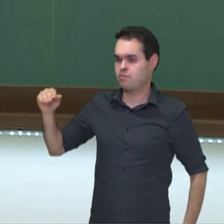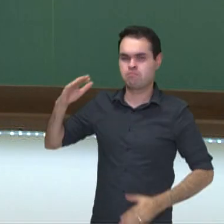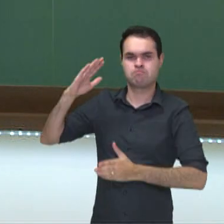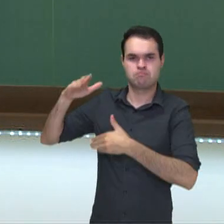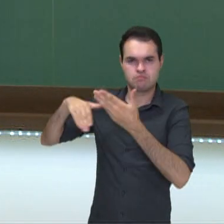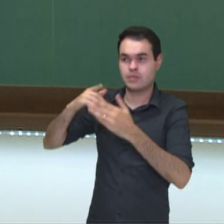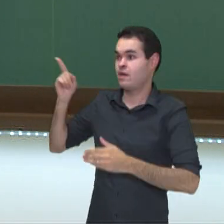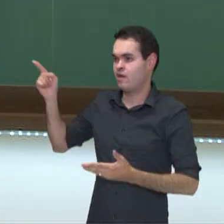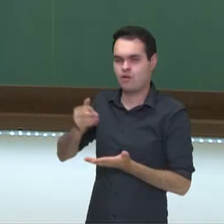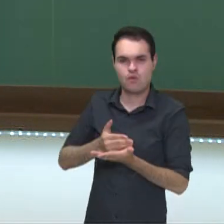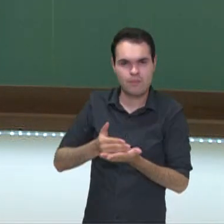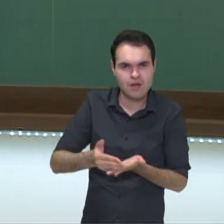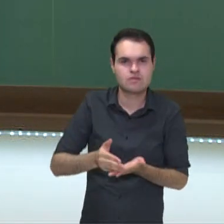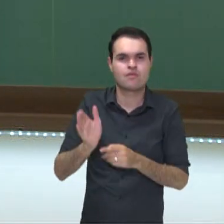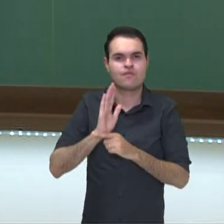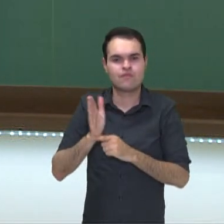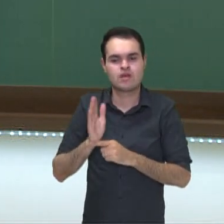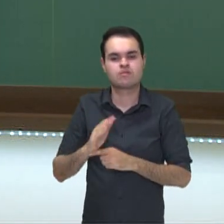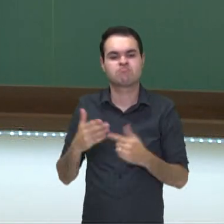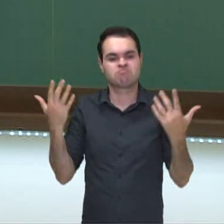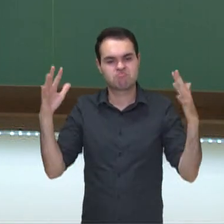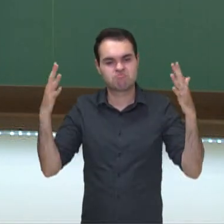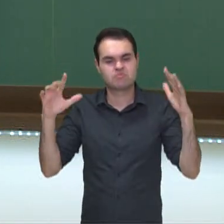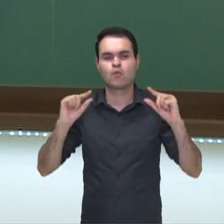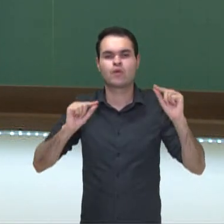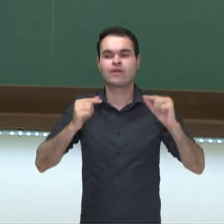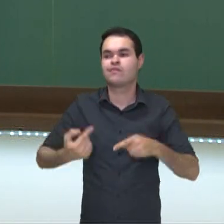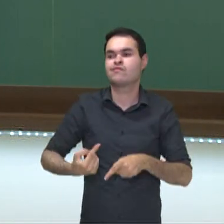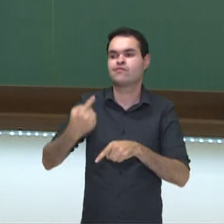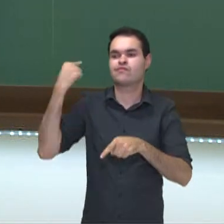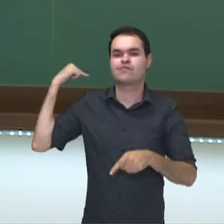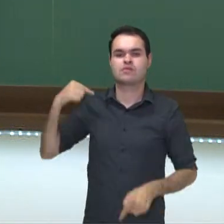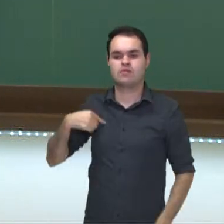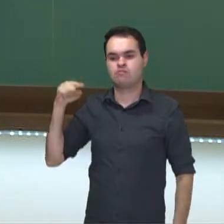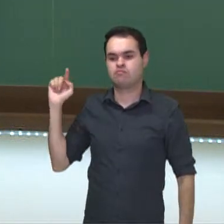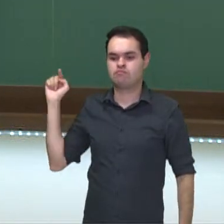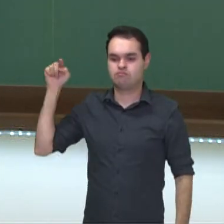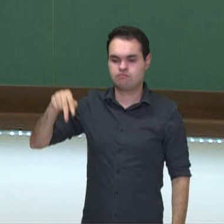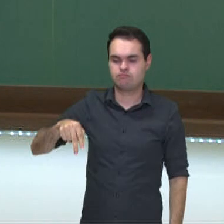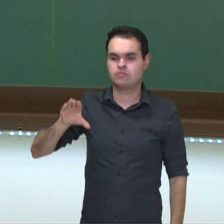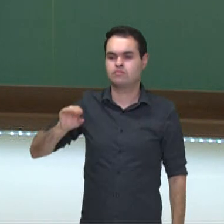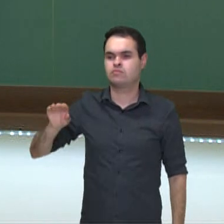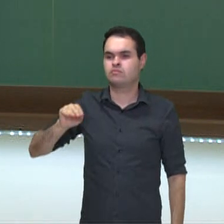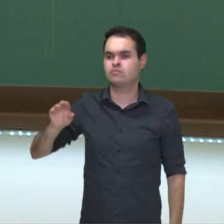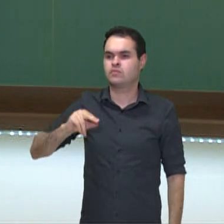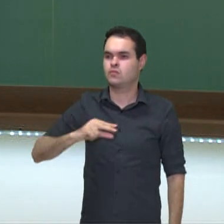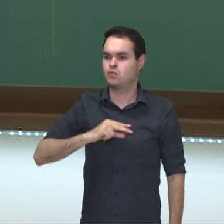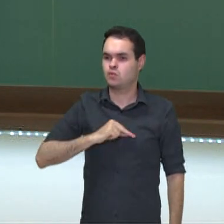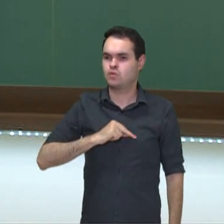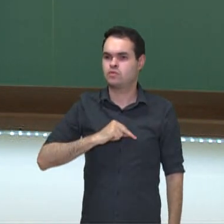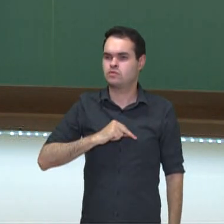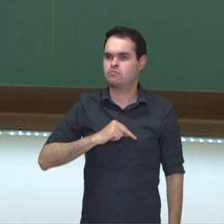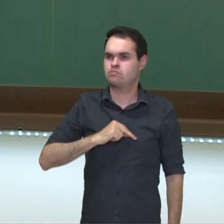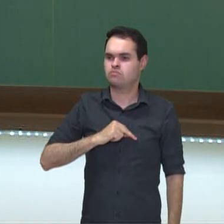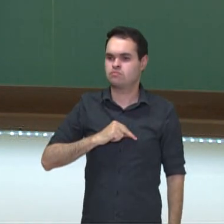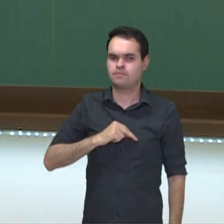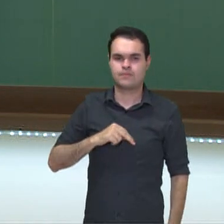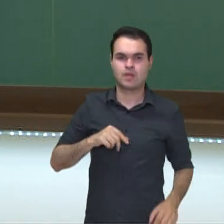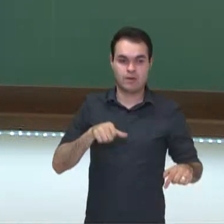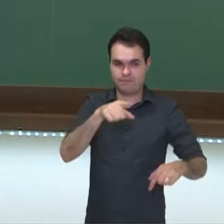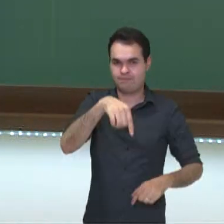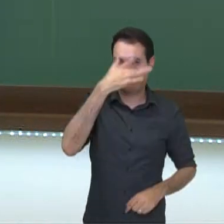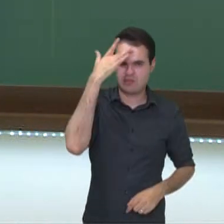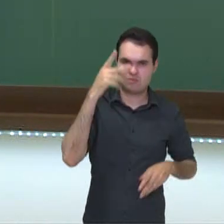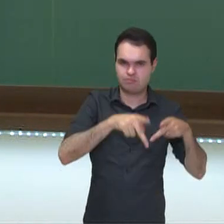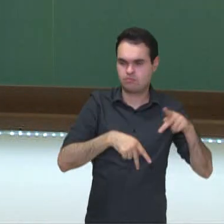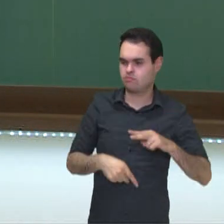se referindo a um elogio que fizeram uma vez a sua fala, dizendo assim: nossa, você nasceu para isso,